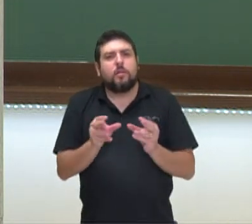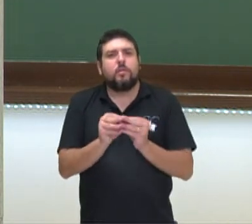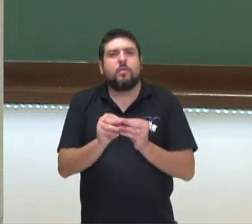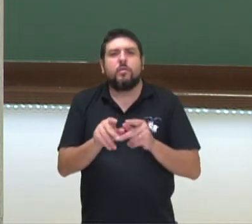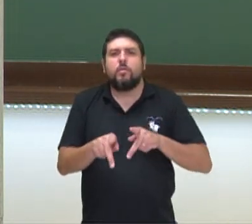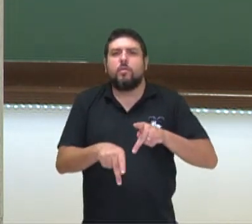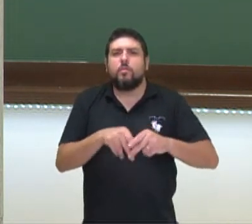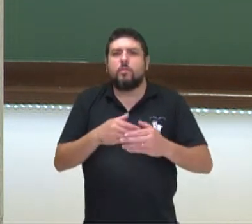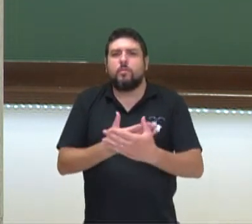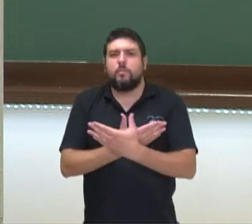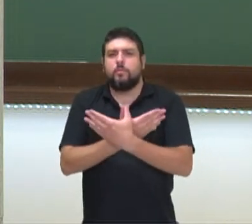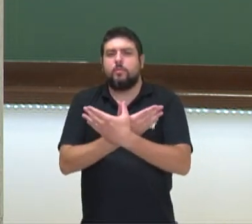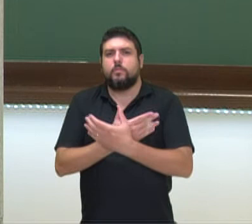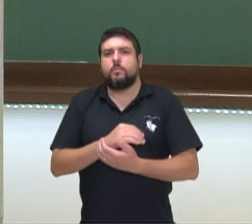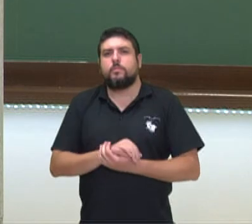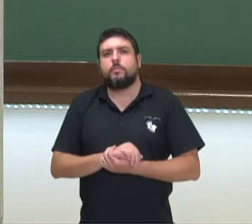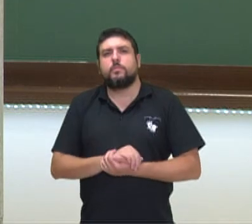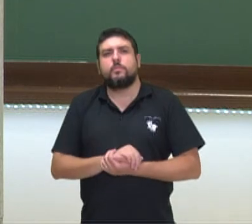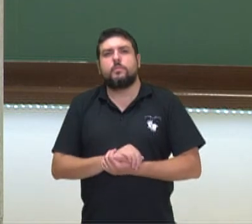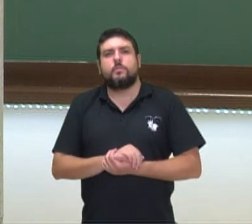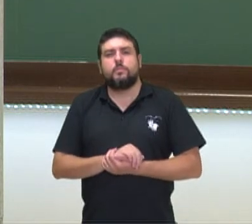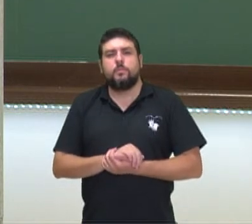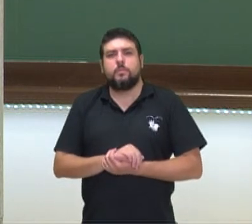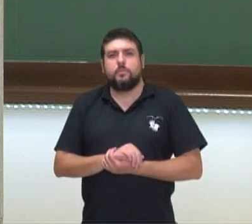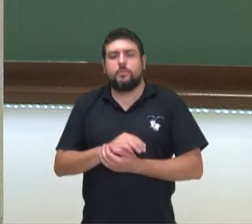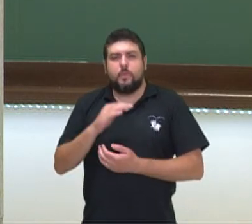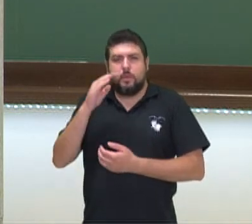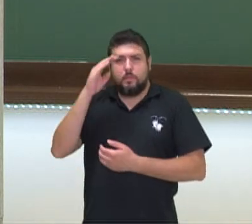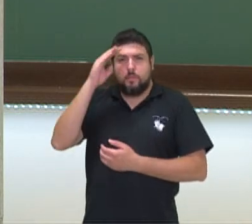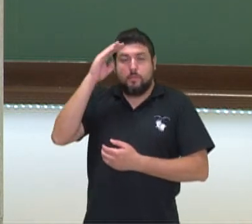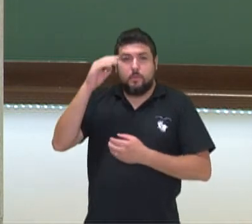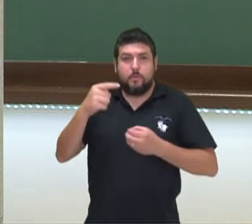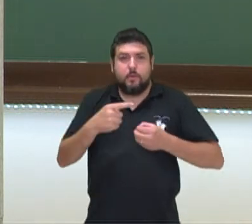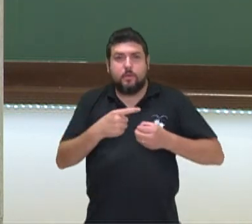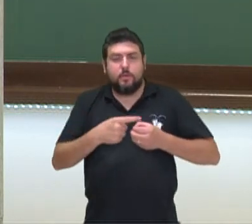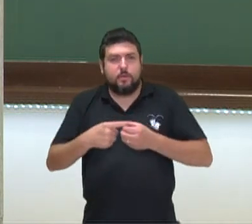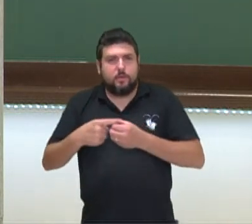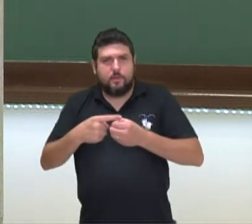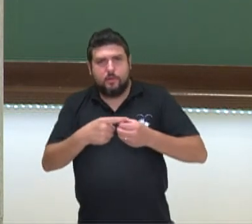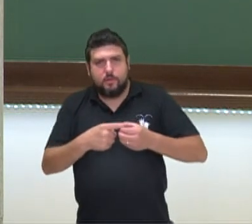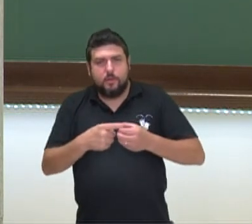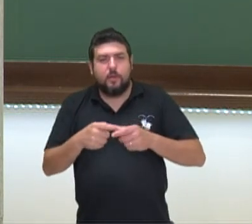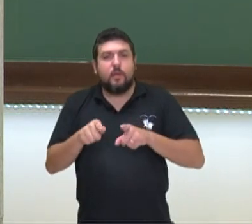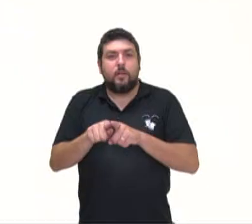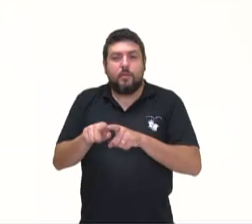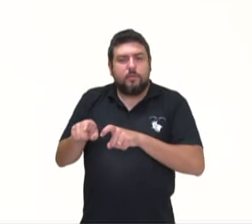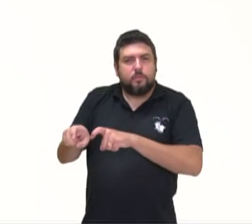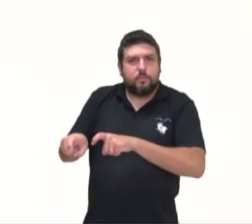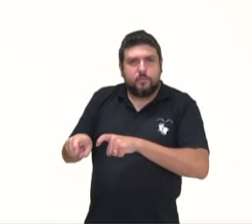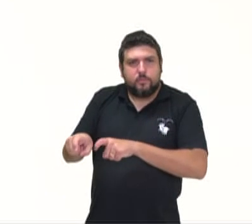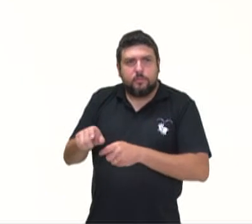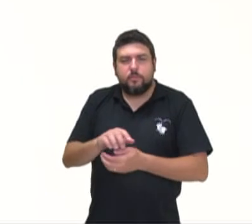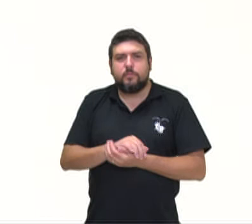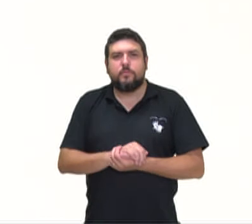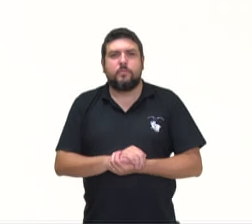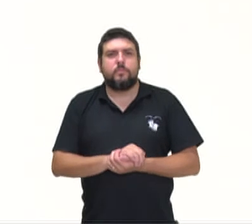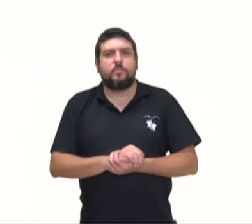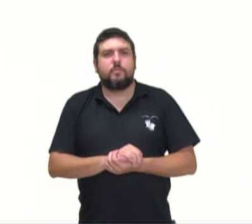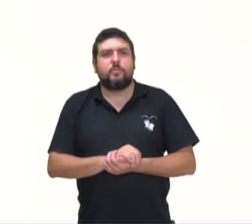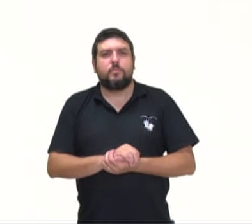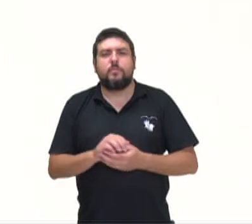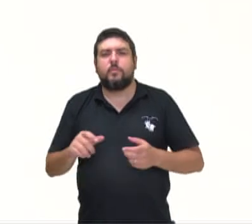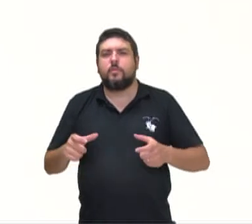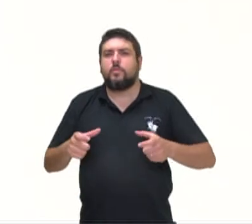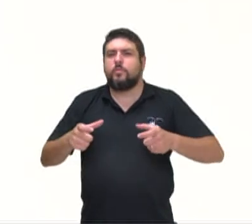maias, localização geográfica, principais cidades e base da agricultura. Então aqui, ó, localização geográfica, né? Os maias